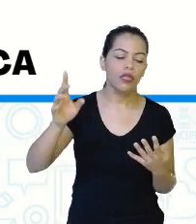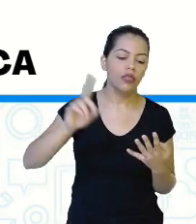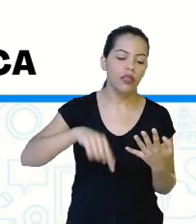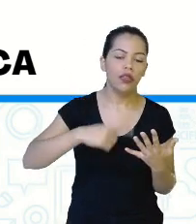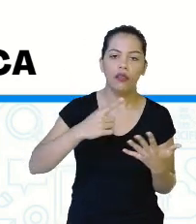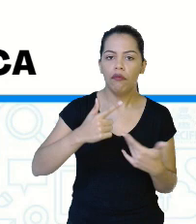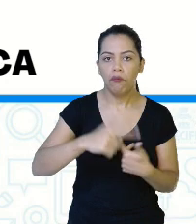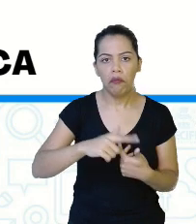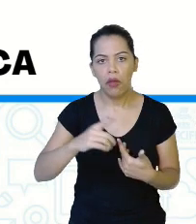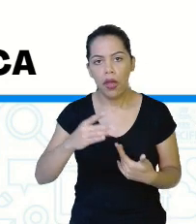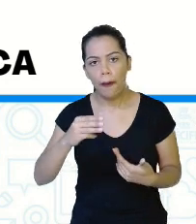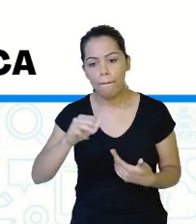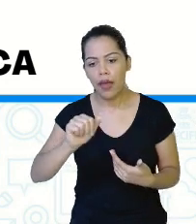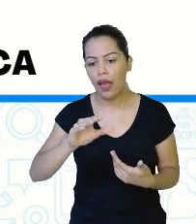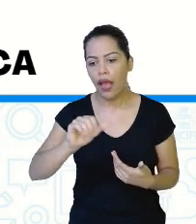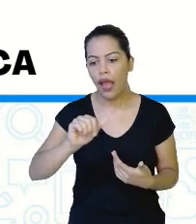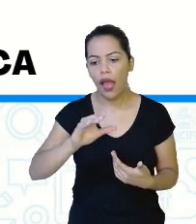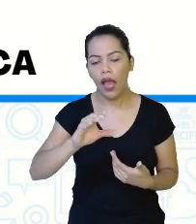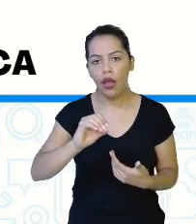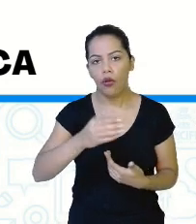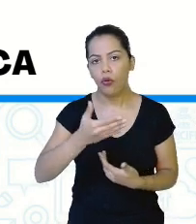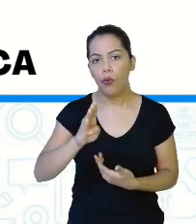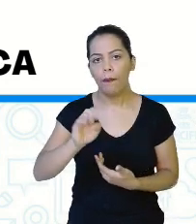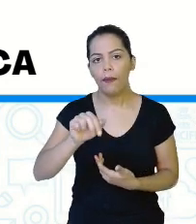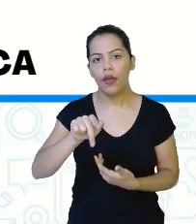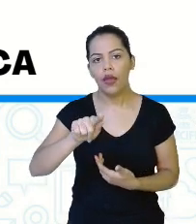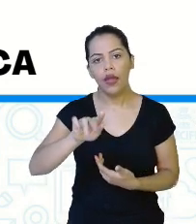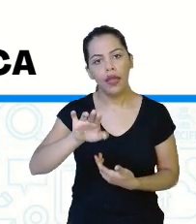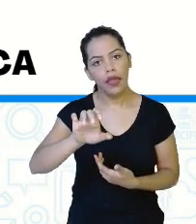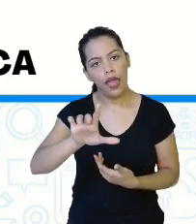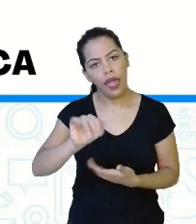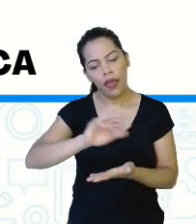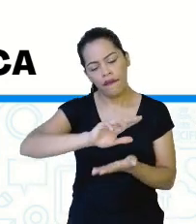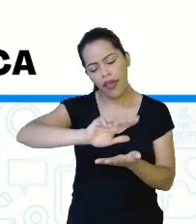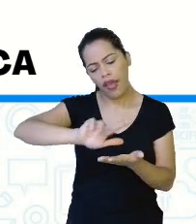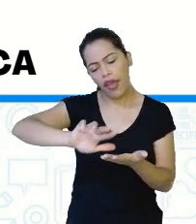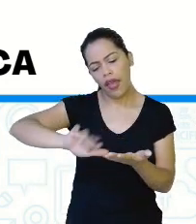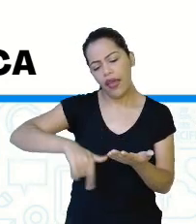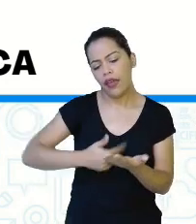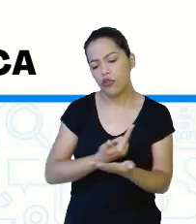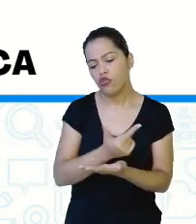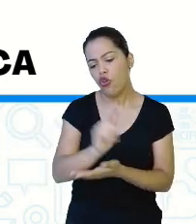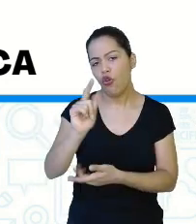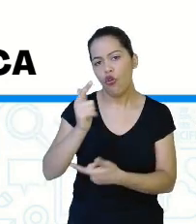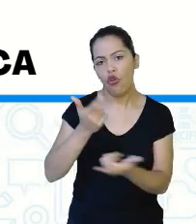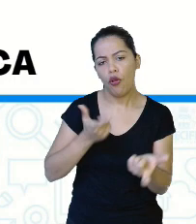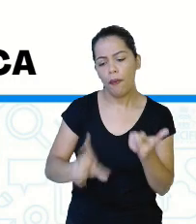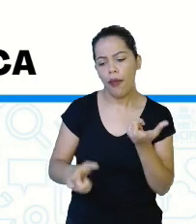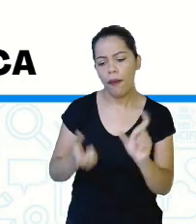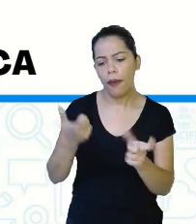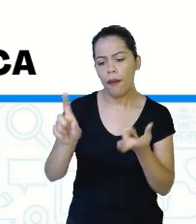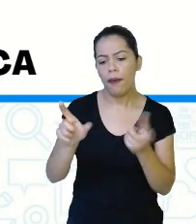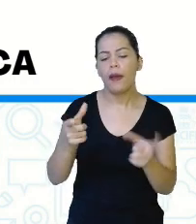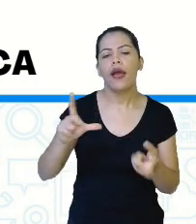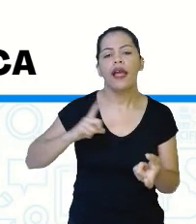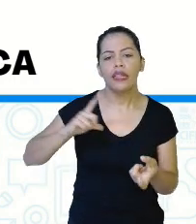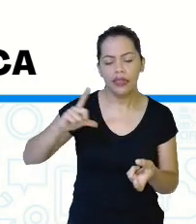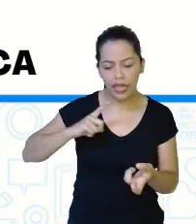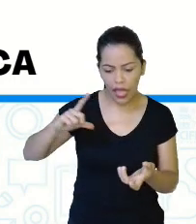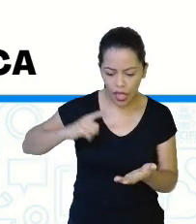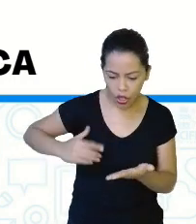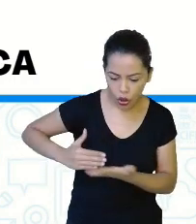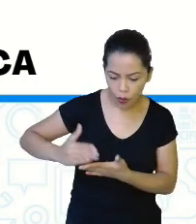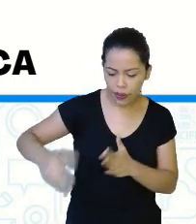marimbondo, banguela, muvuca, entre outras, são palavras que são originárias, que têm suas